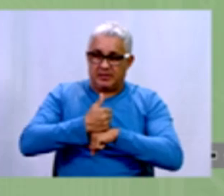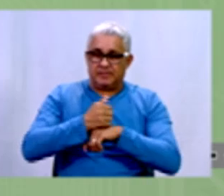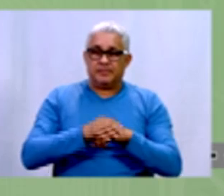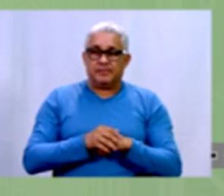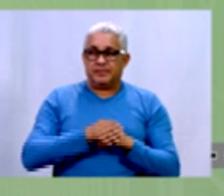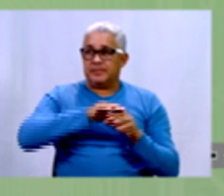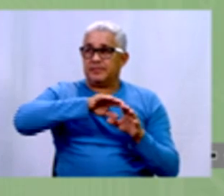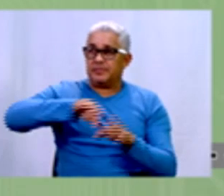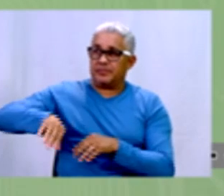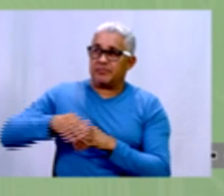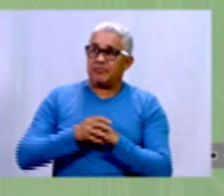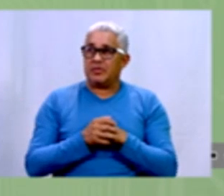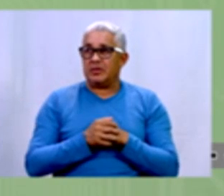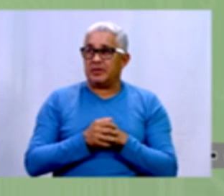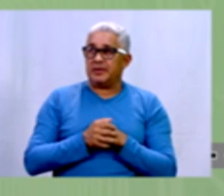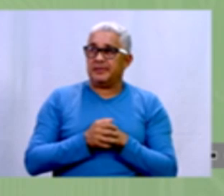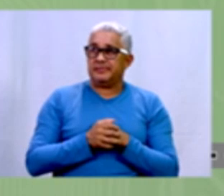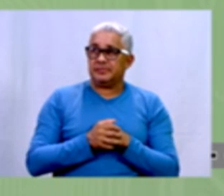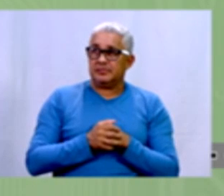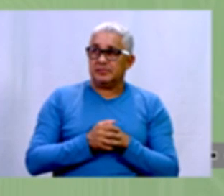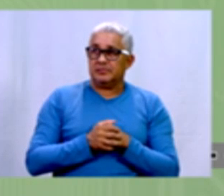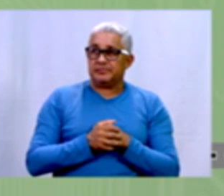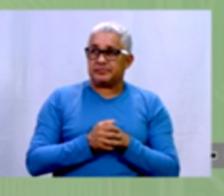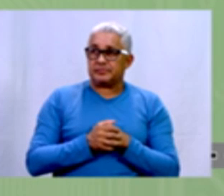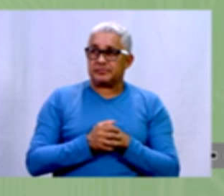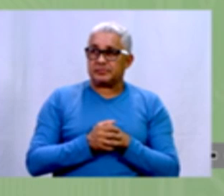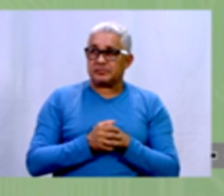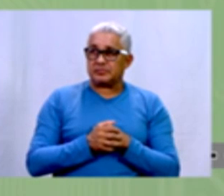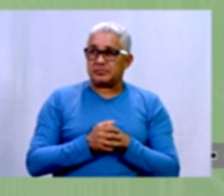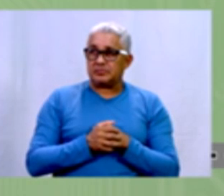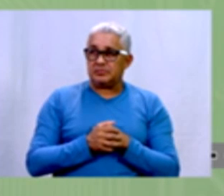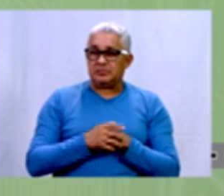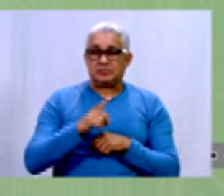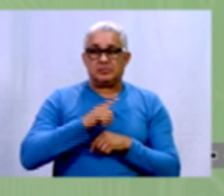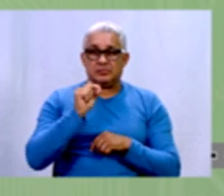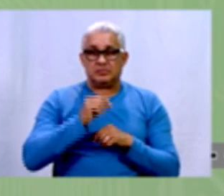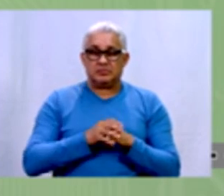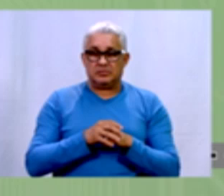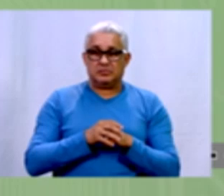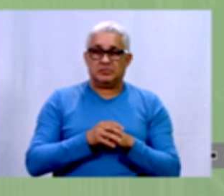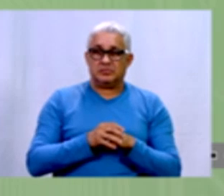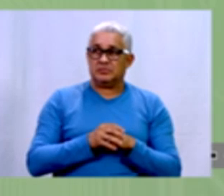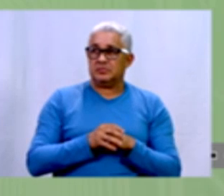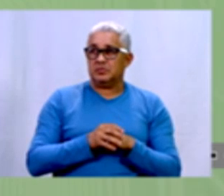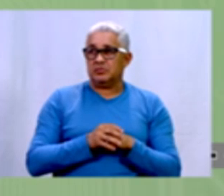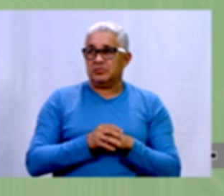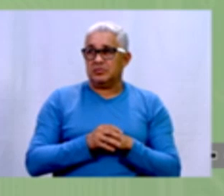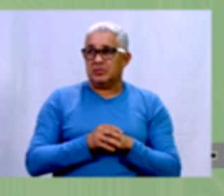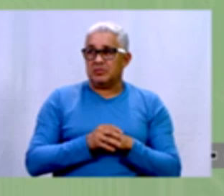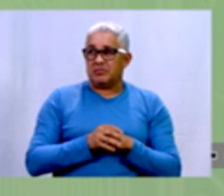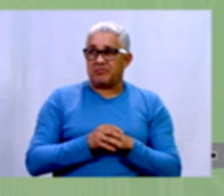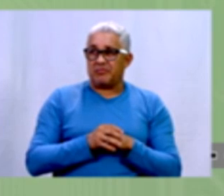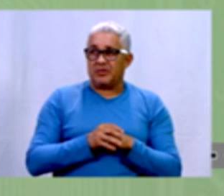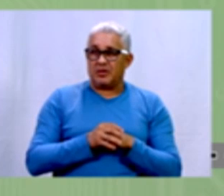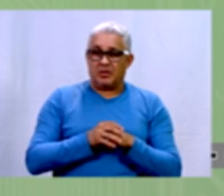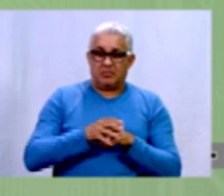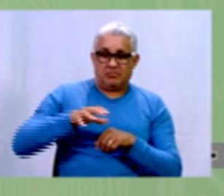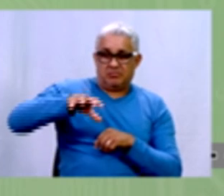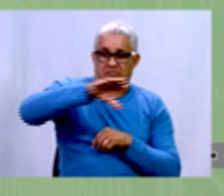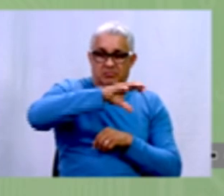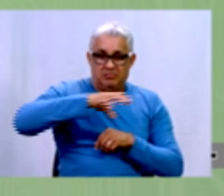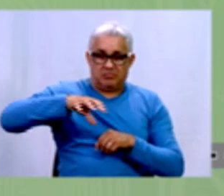Aqui temos o nível de ruído de um projeto, em que temos o complexo no centro,